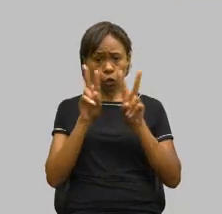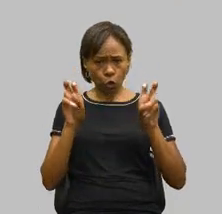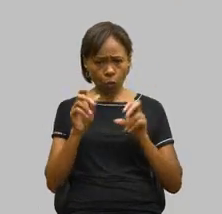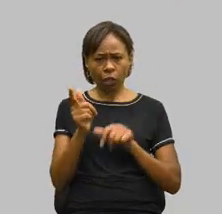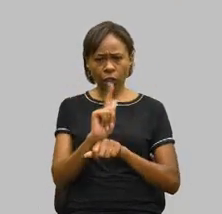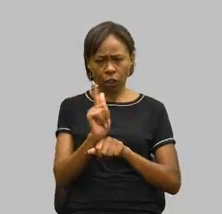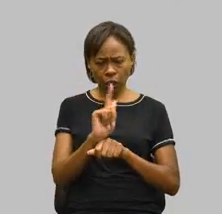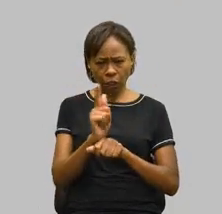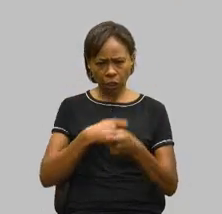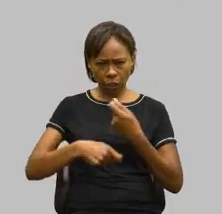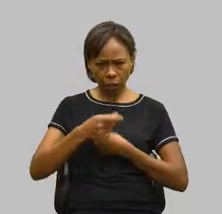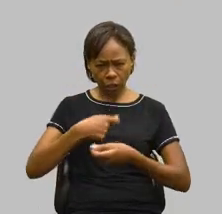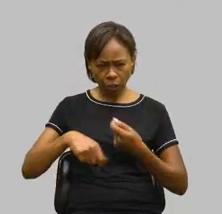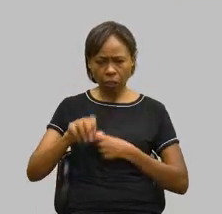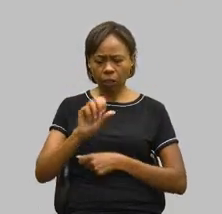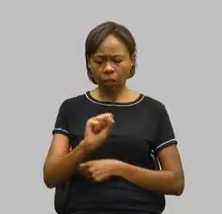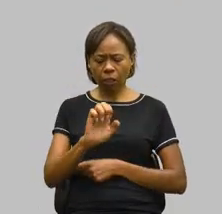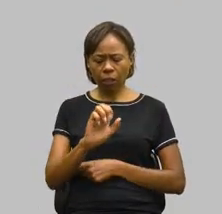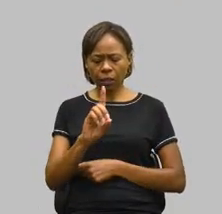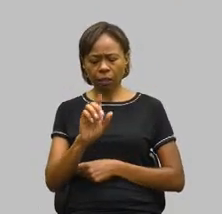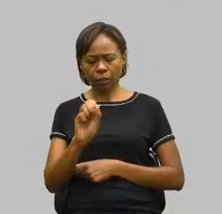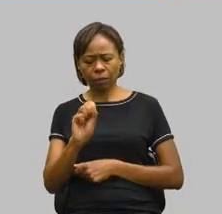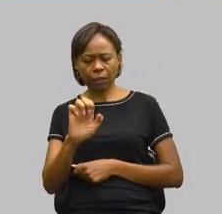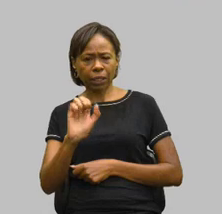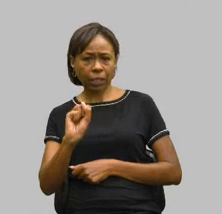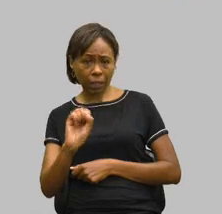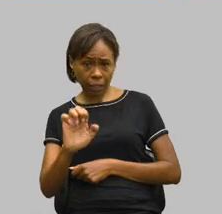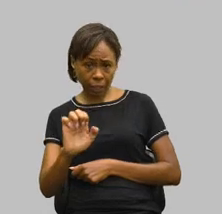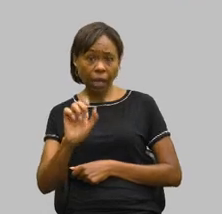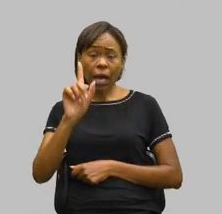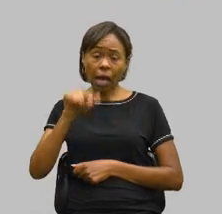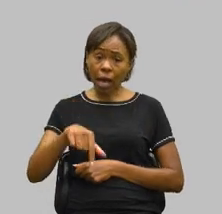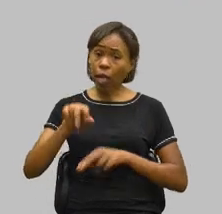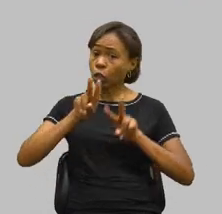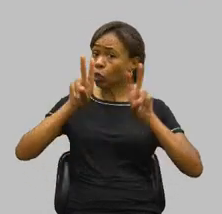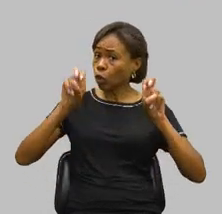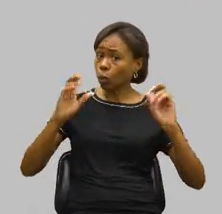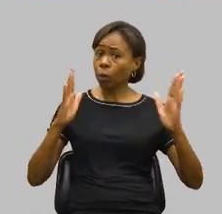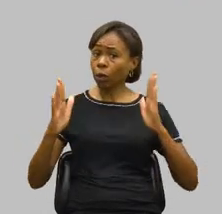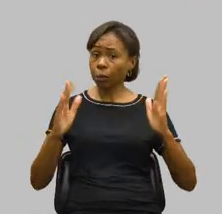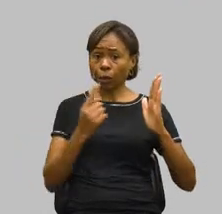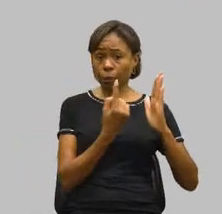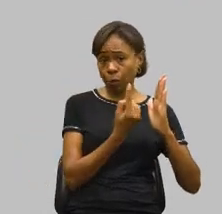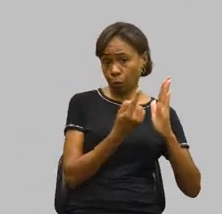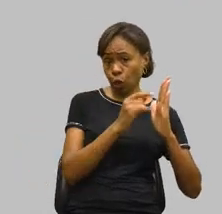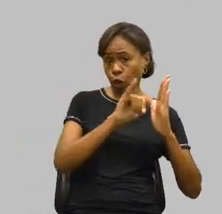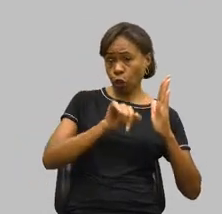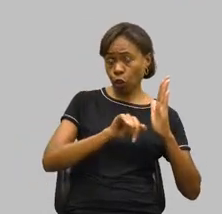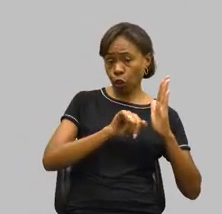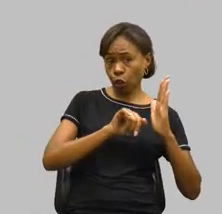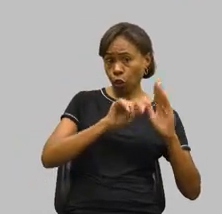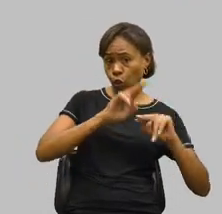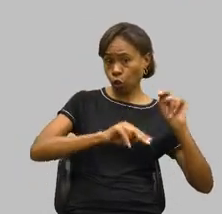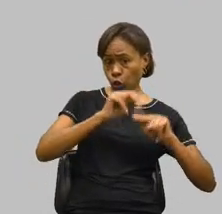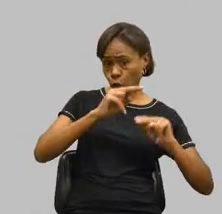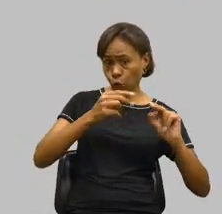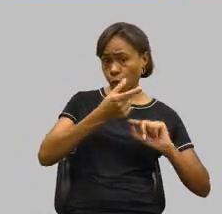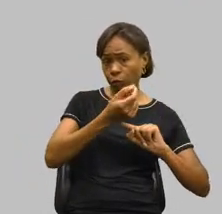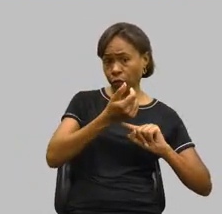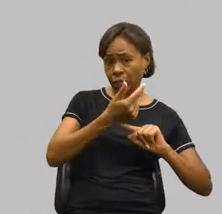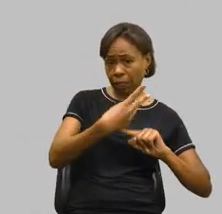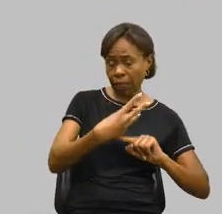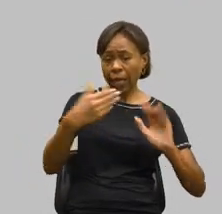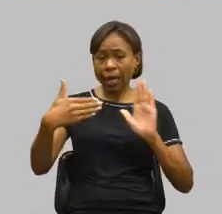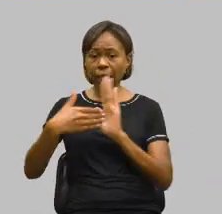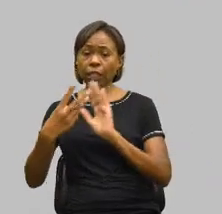Estado e Desenvolvimento Social aqui nessa sessão dizem respeito ao período de 1eo de junho de 2023 a 31 de Maio de